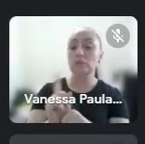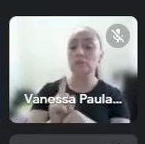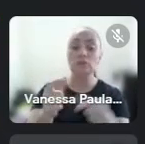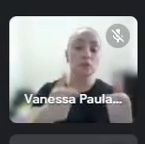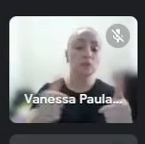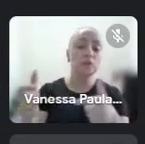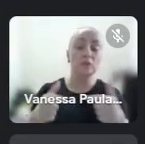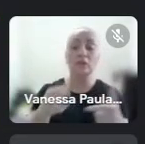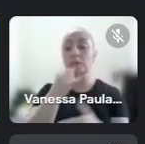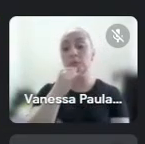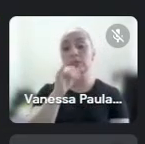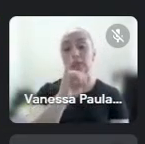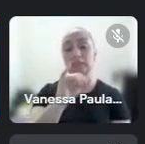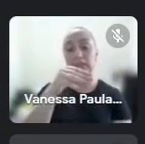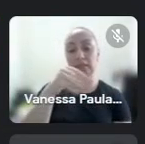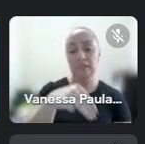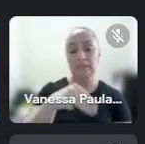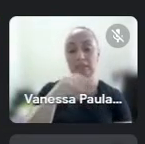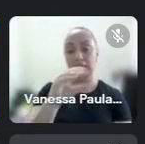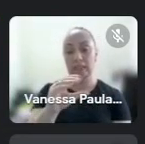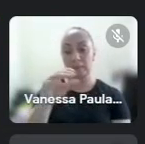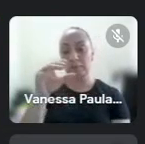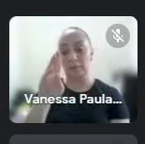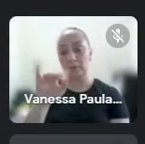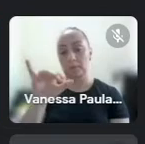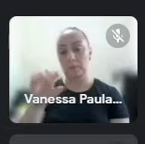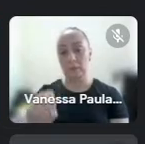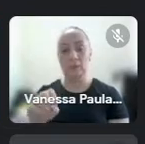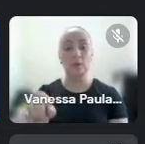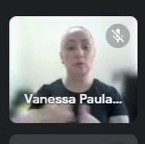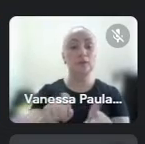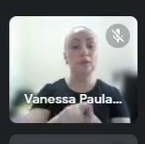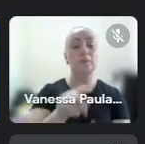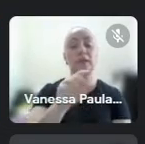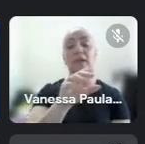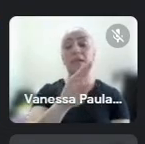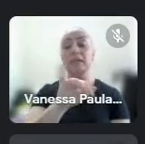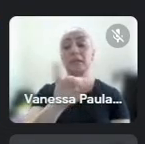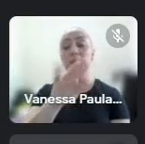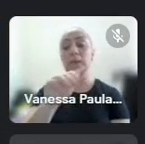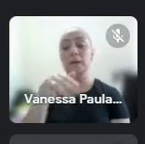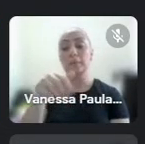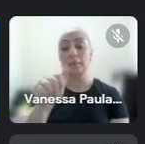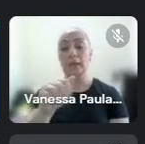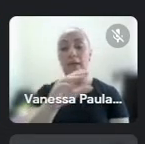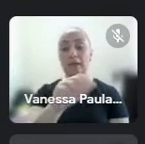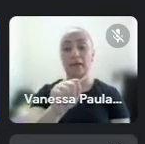do CMBio, o IBAMA, que é o NGI Carajás, Núcleo de Gestão Integrada Carajás.